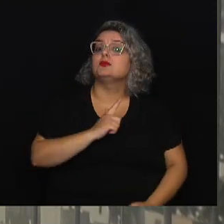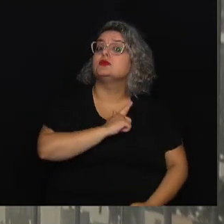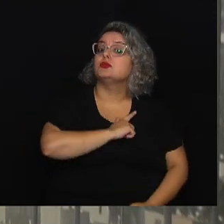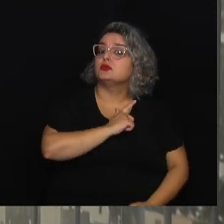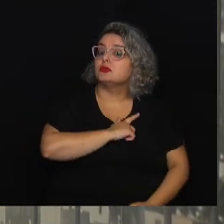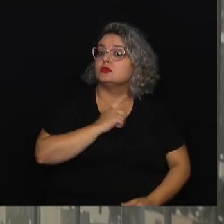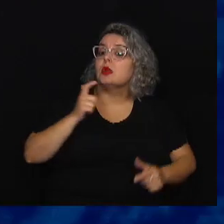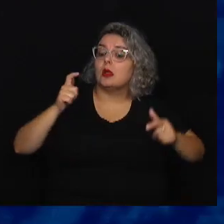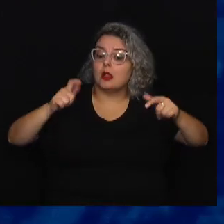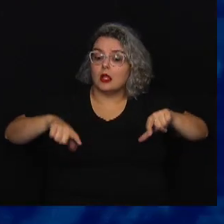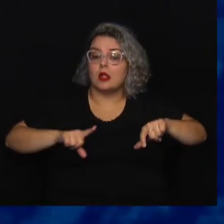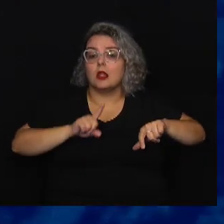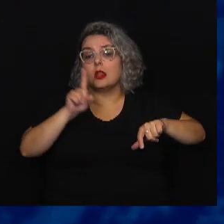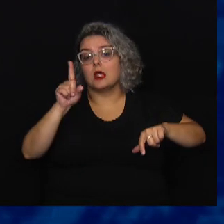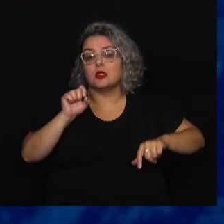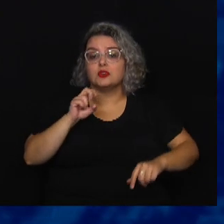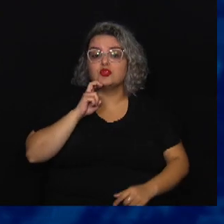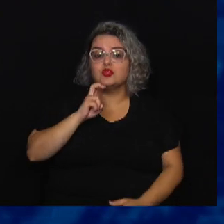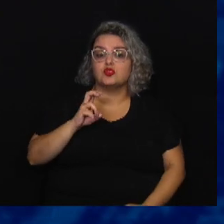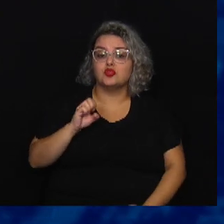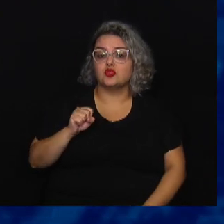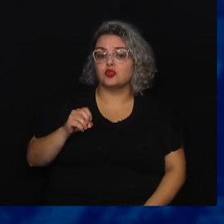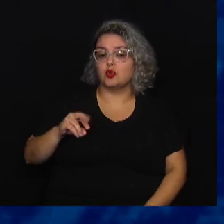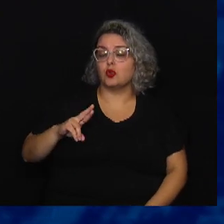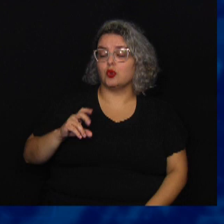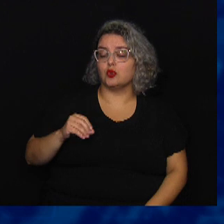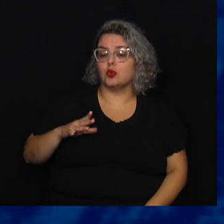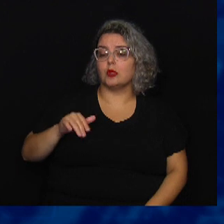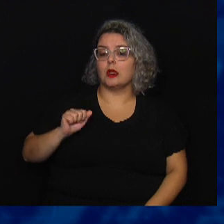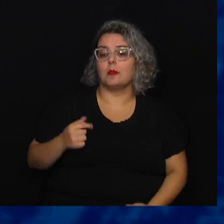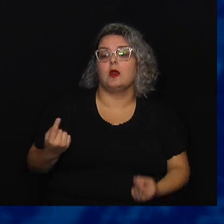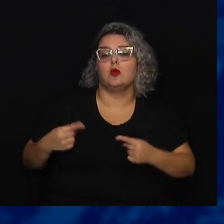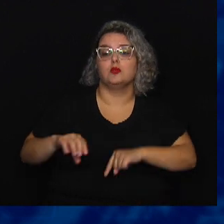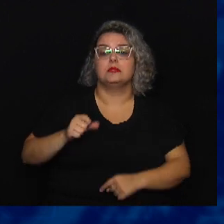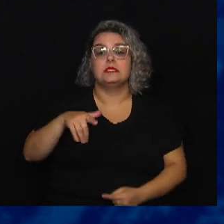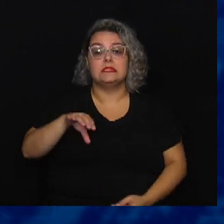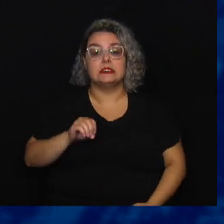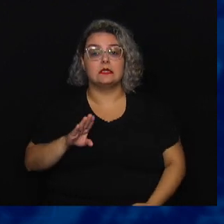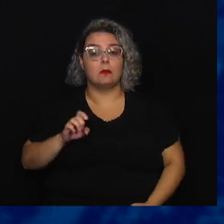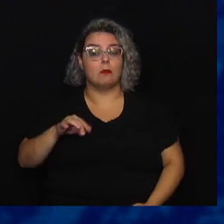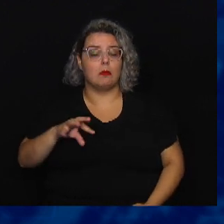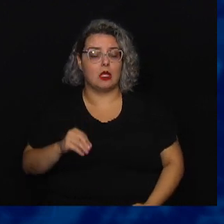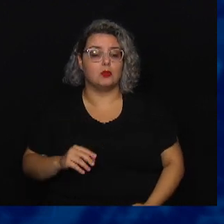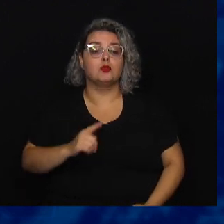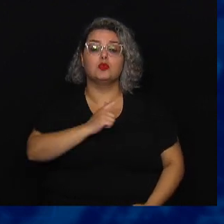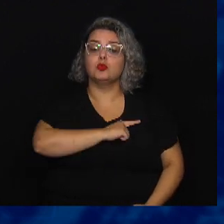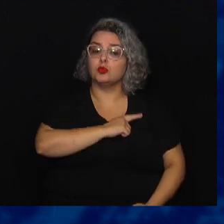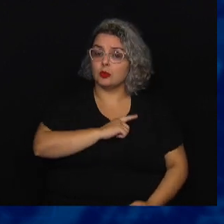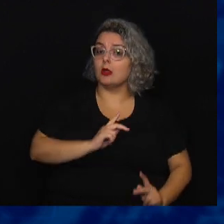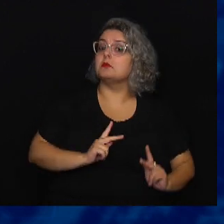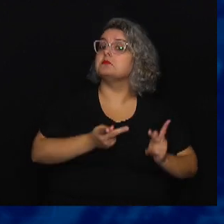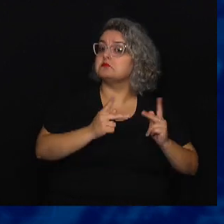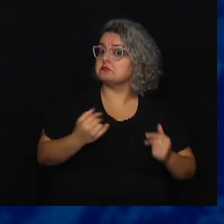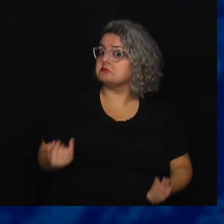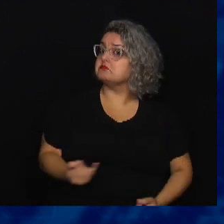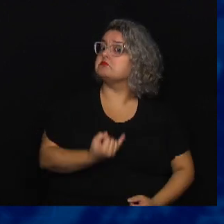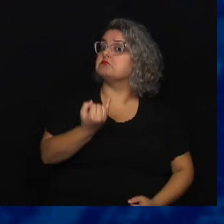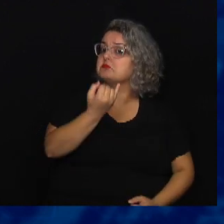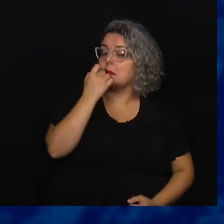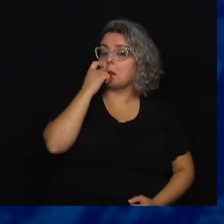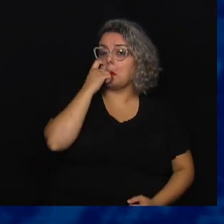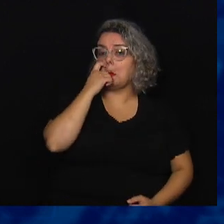em campo lá em Sorocaba contra o São Bento. O Bugre, que vem de vitória importantíssima diante